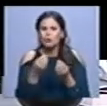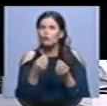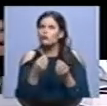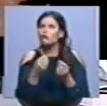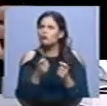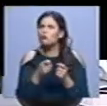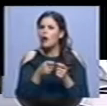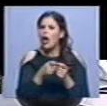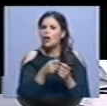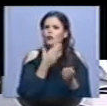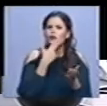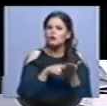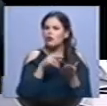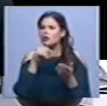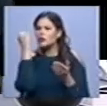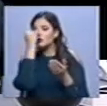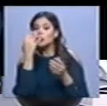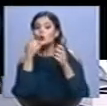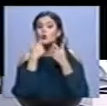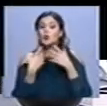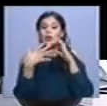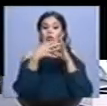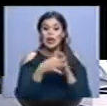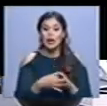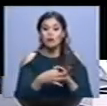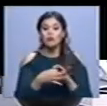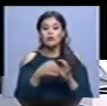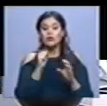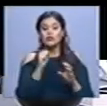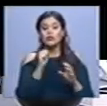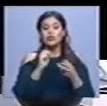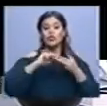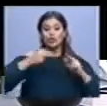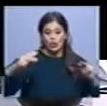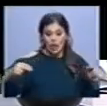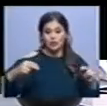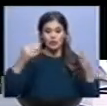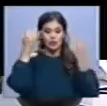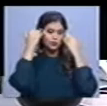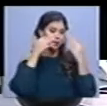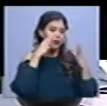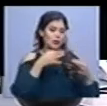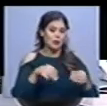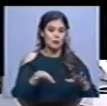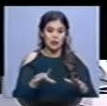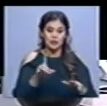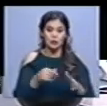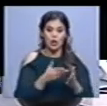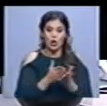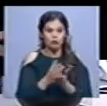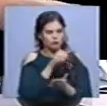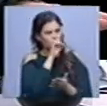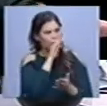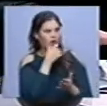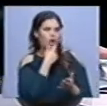E, portanto, tudo o que tem a ver, por exemplo, com a edição genética, que hoje em dia são notícias praticamente corriqueiras, não deixam de ser, obviamente, menos admiráveis.